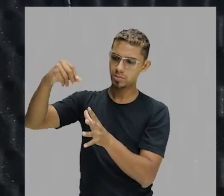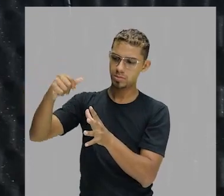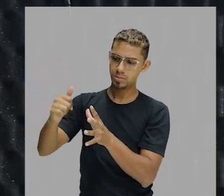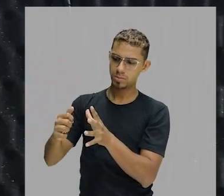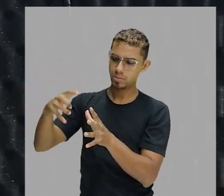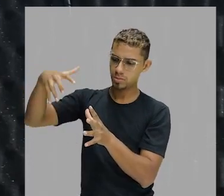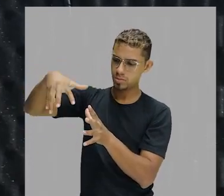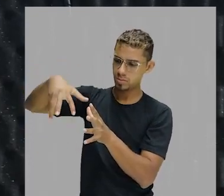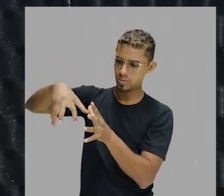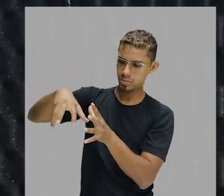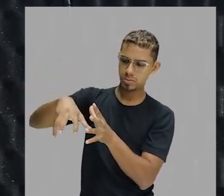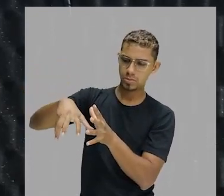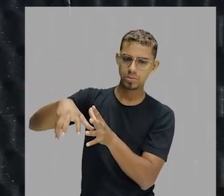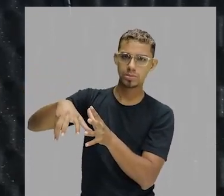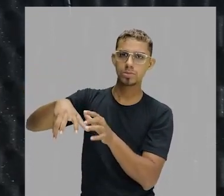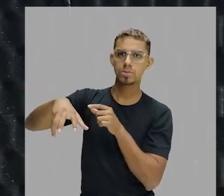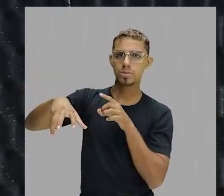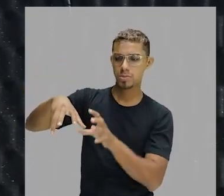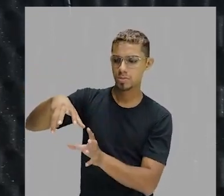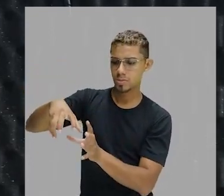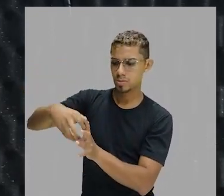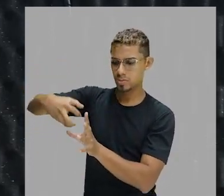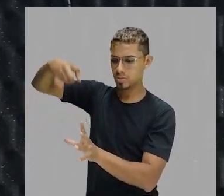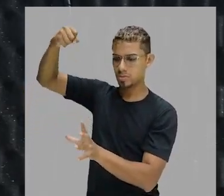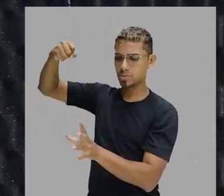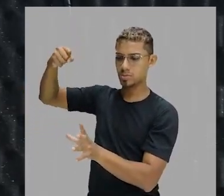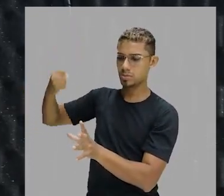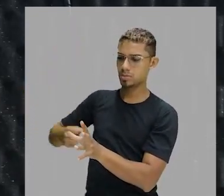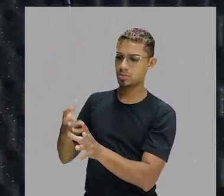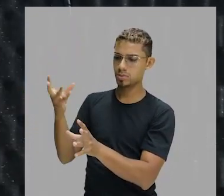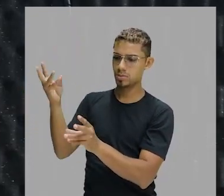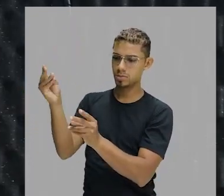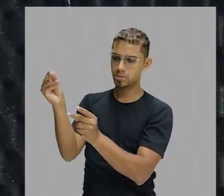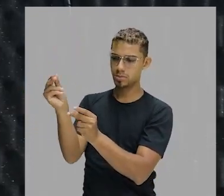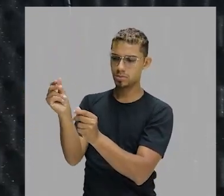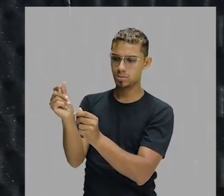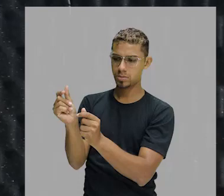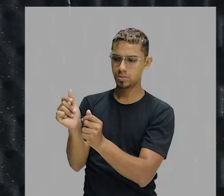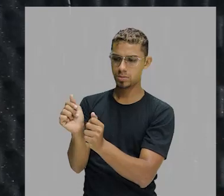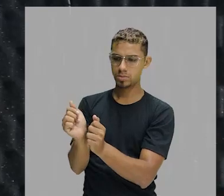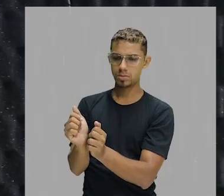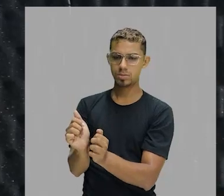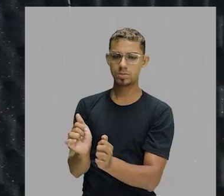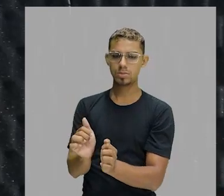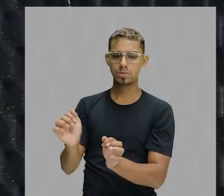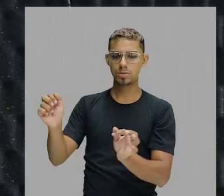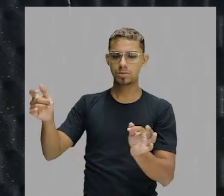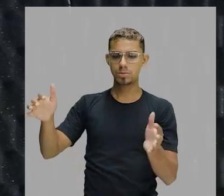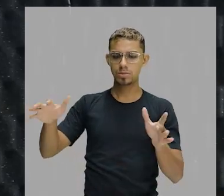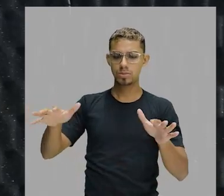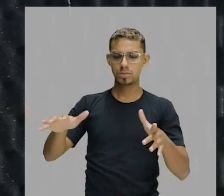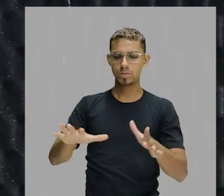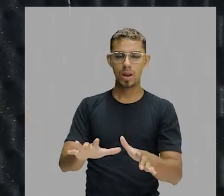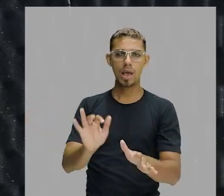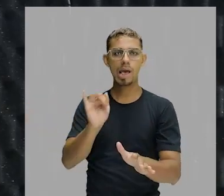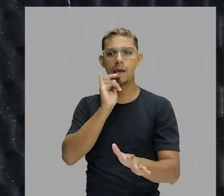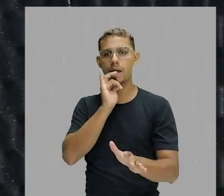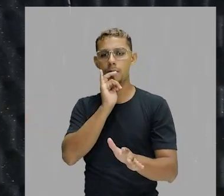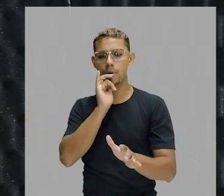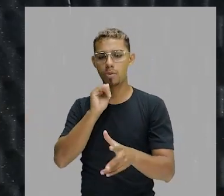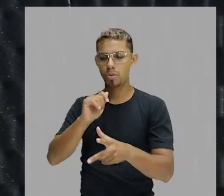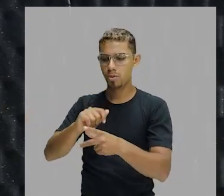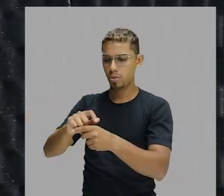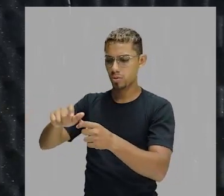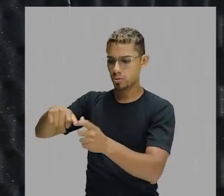Quando eu tiro essa vegetação, o que vai acontecer? Esse sedimento ele vai ficar solto. É como se eu estivesse tirando aquelas cordas que prendem esse